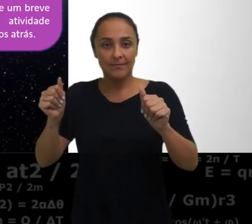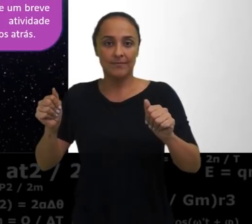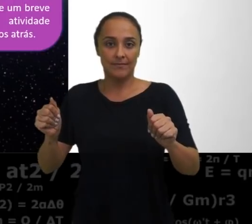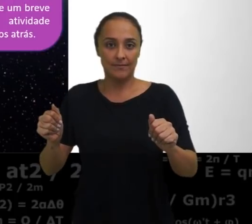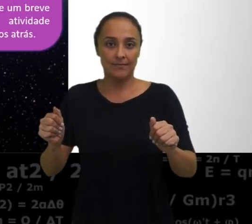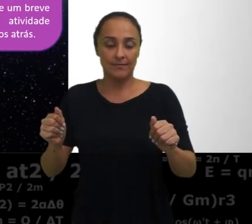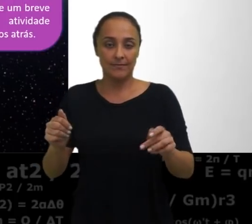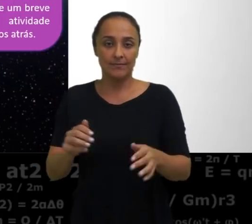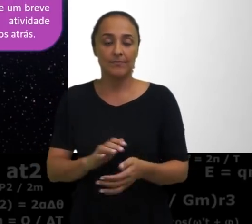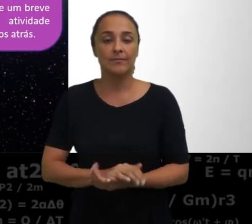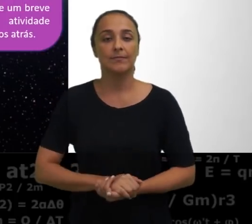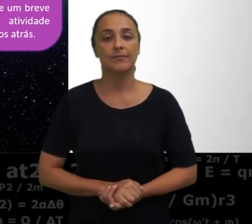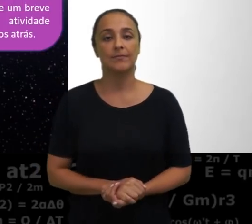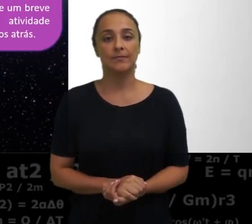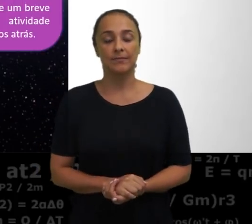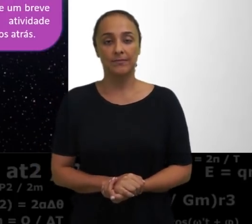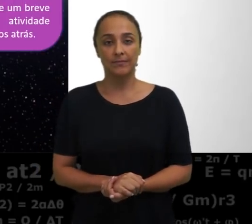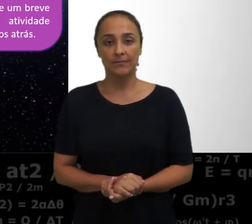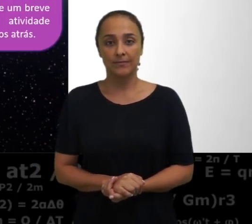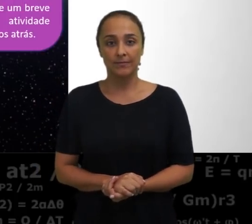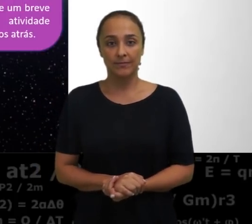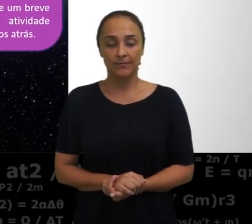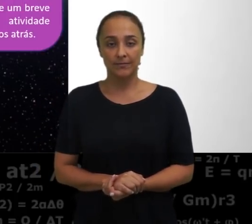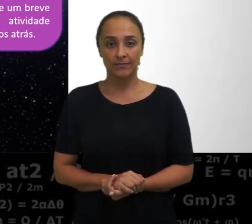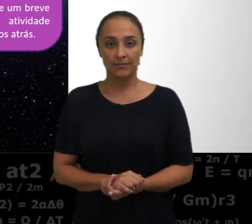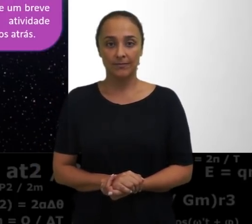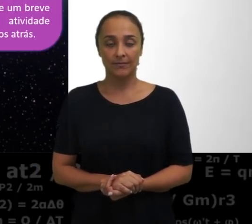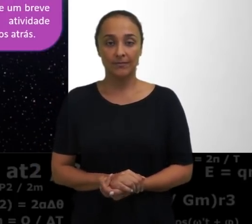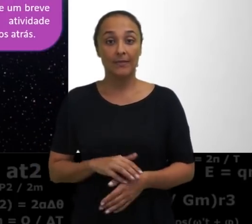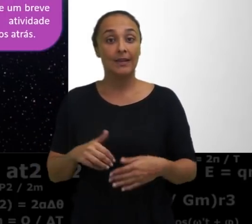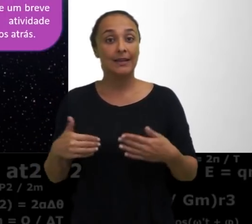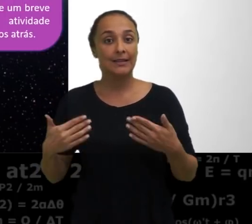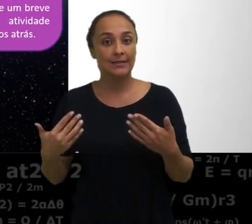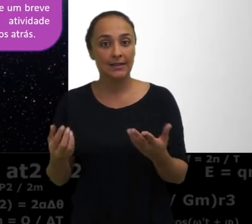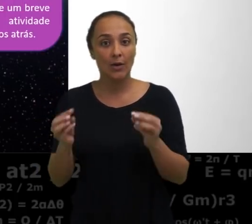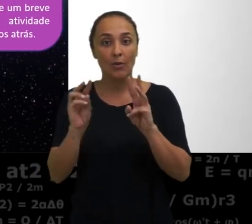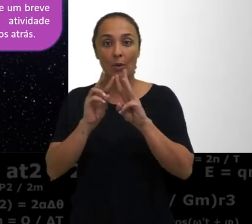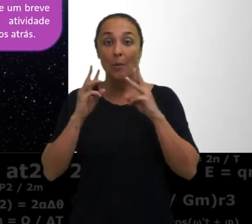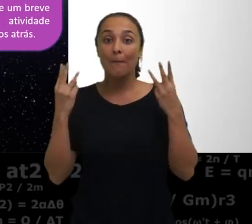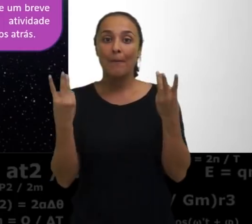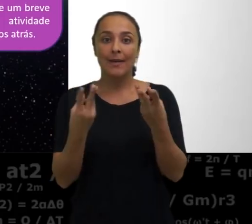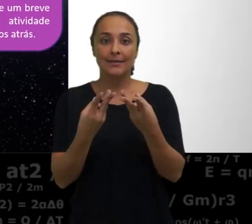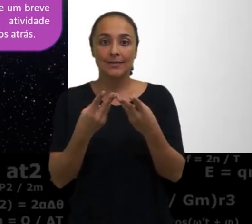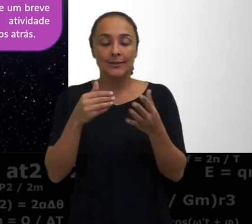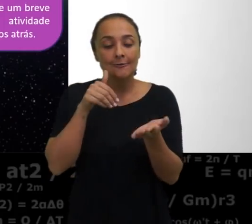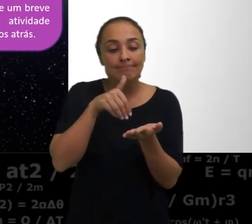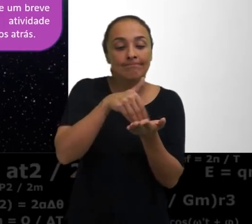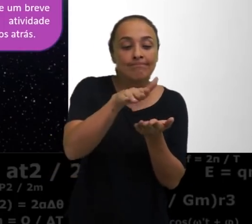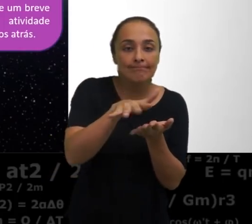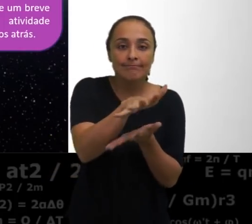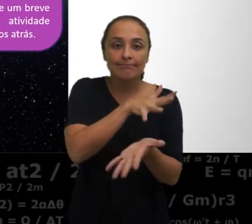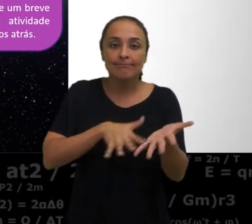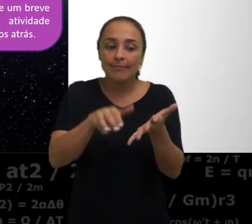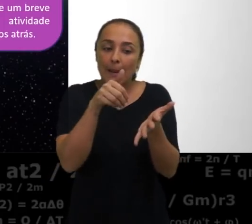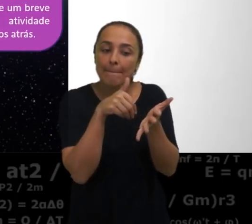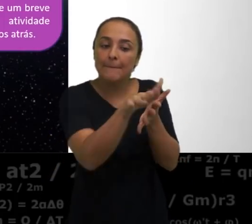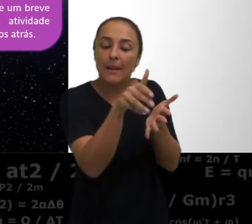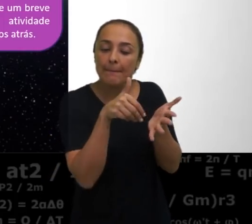Alguns anos atrás, talvez alguns de vocês tenham visto nas notícias, que foram observadas